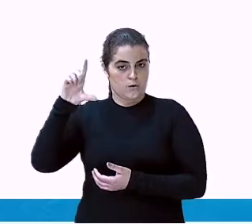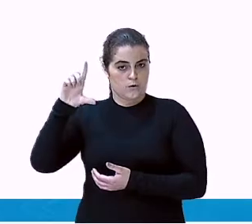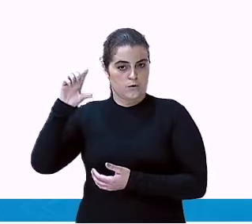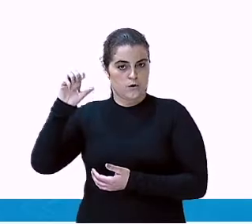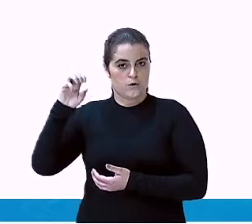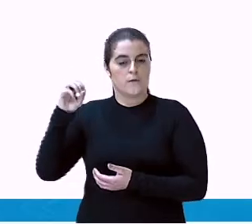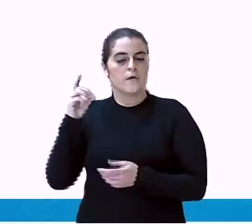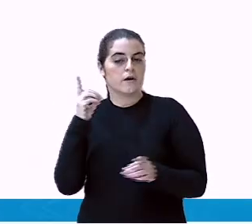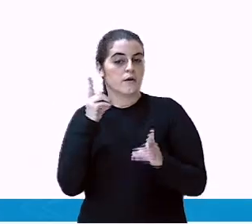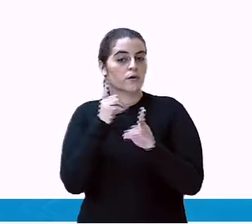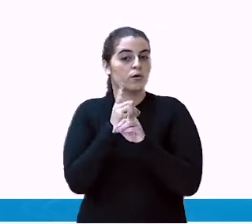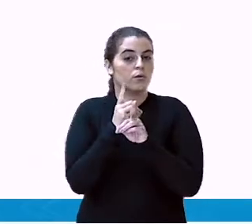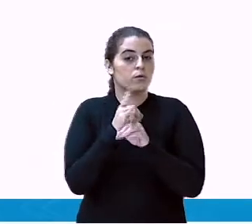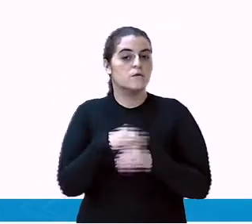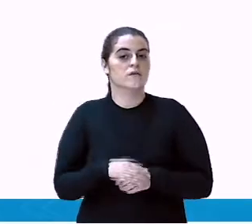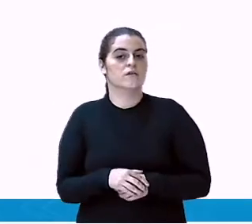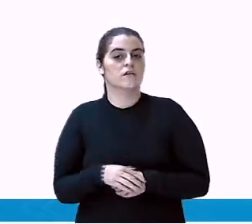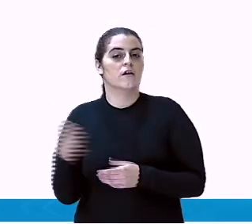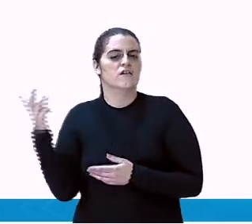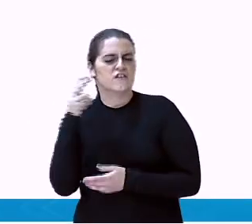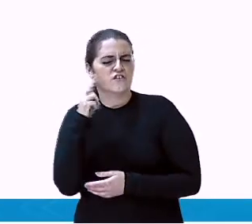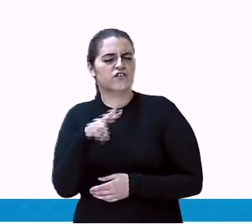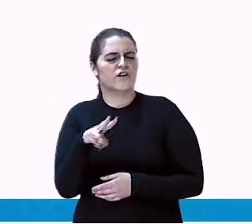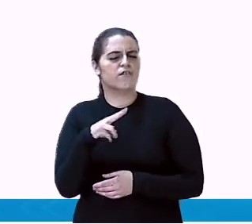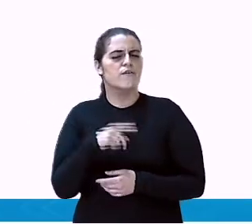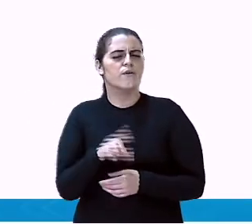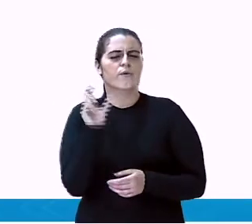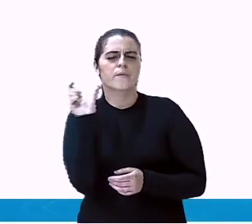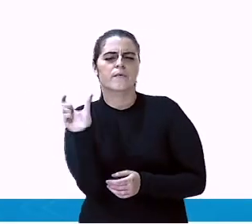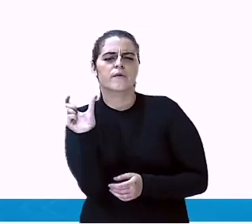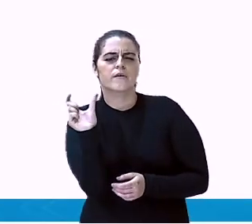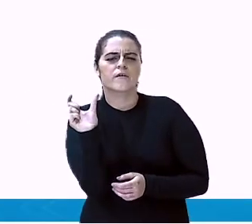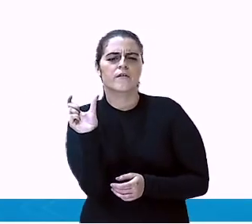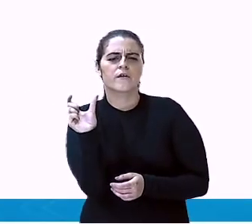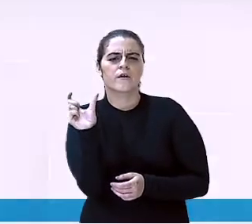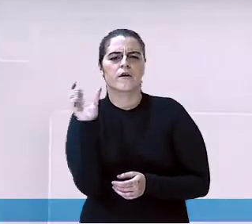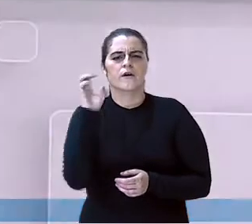orientar e encontrar presas. Você já ouviu essa palavra?